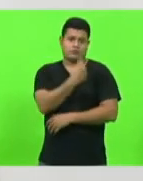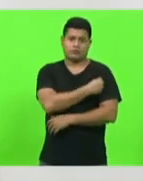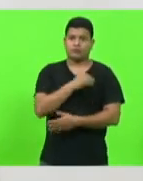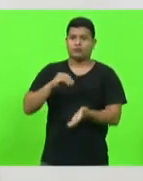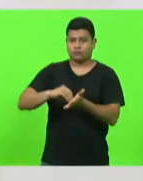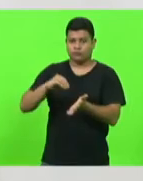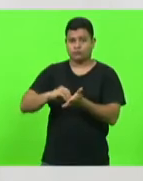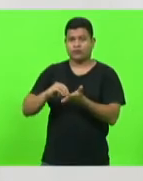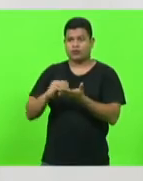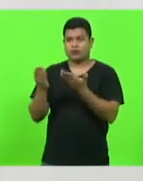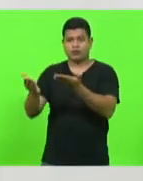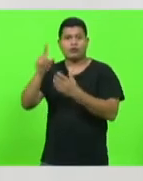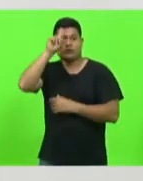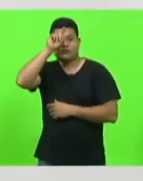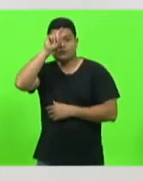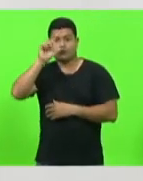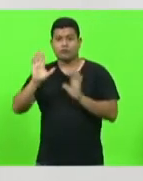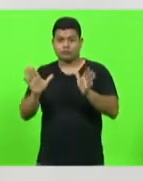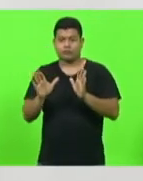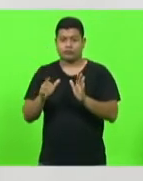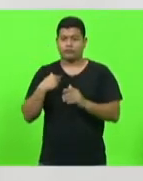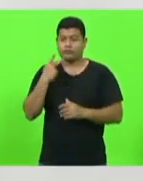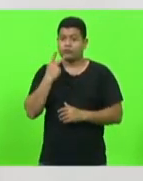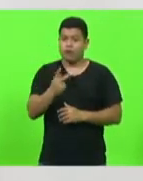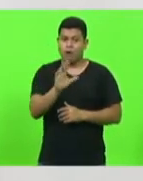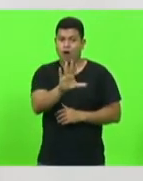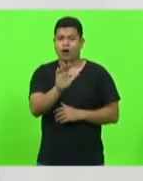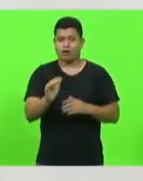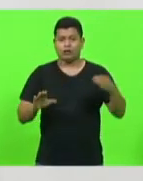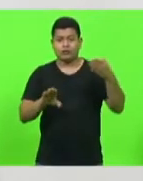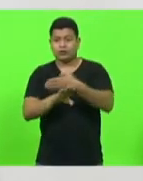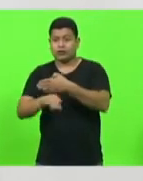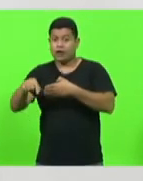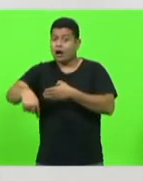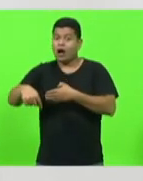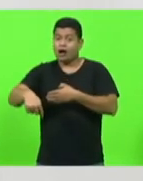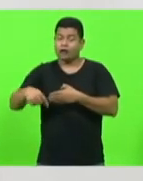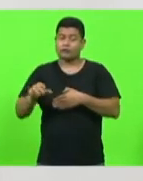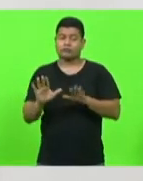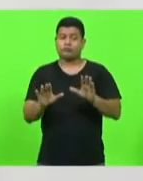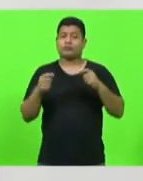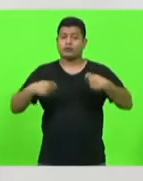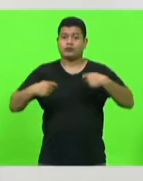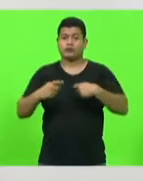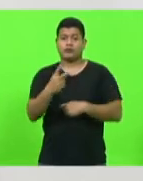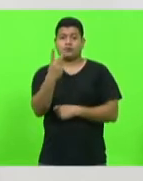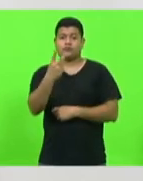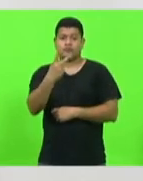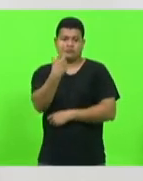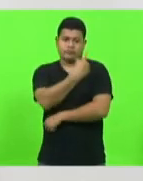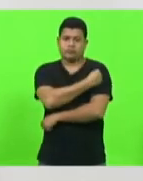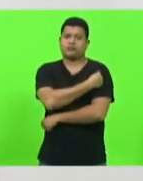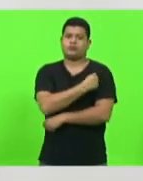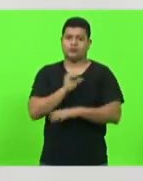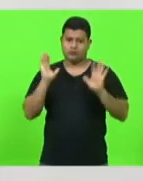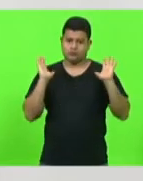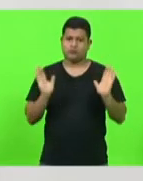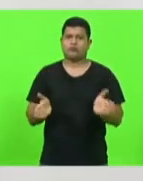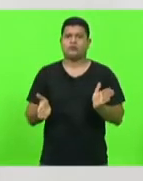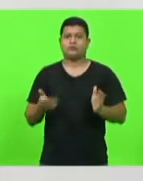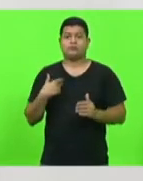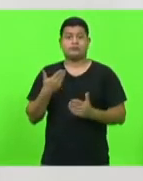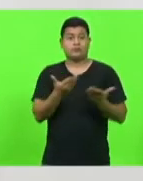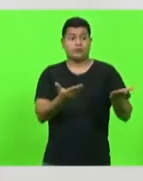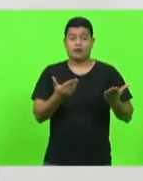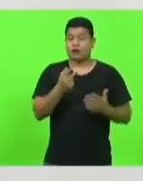passaporte sanitário. Temos um filho que está à beira da morte, temos uma mãe desesperada que não pôde ver o filho, porque